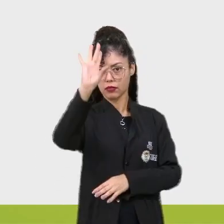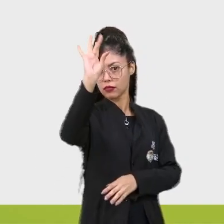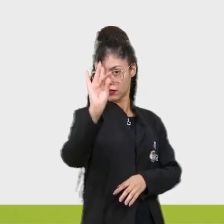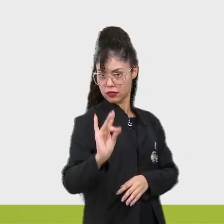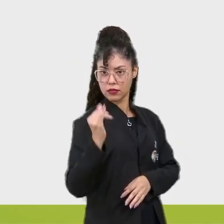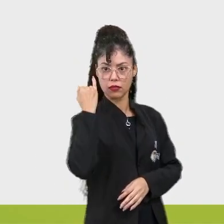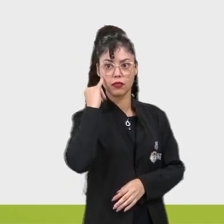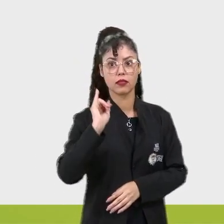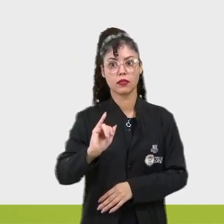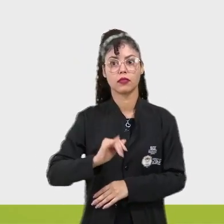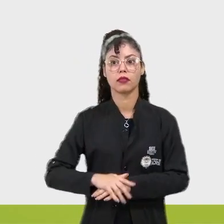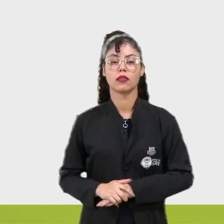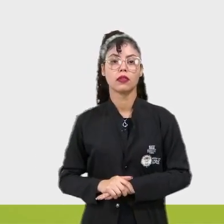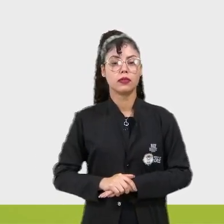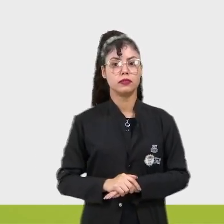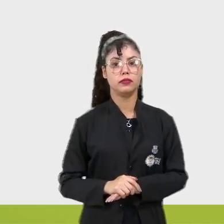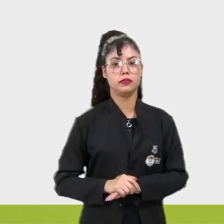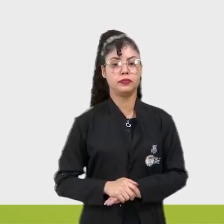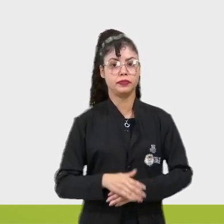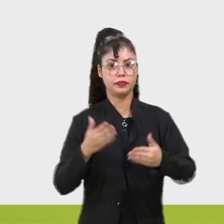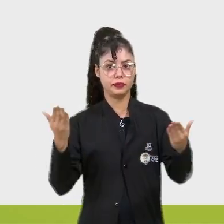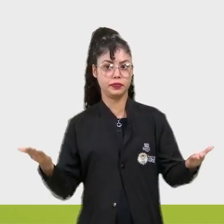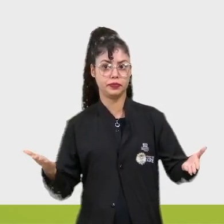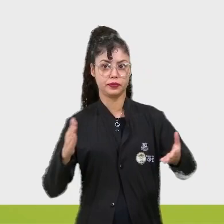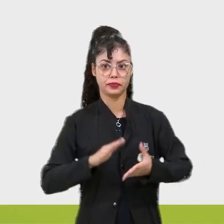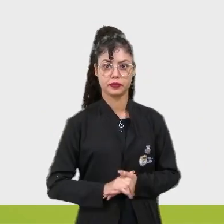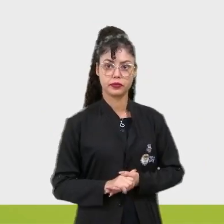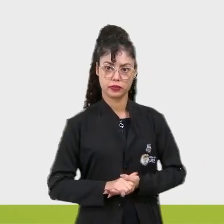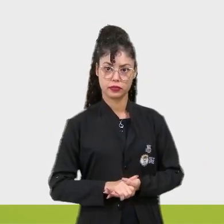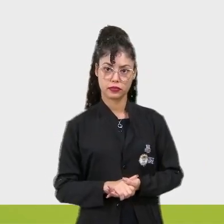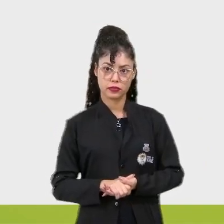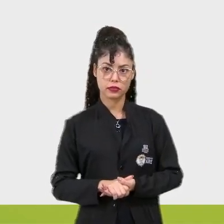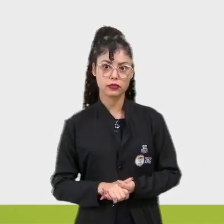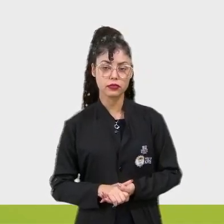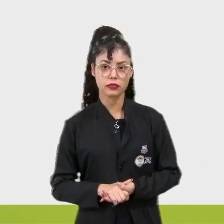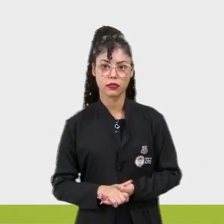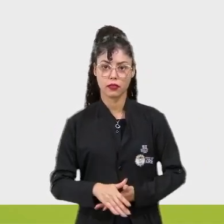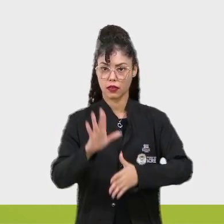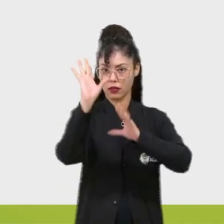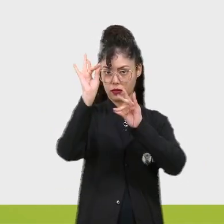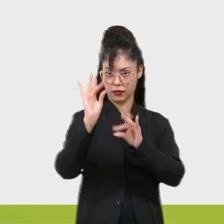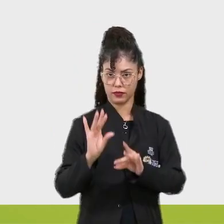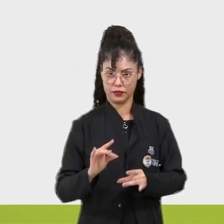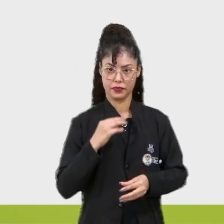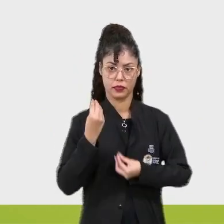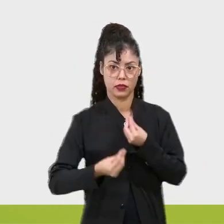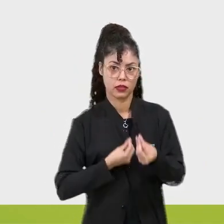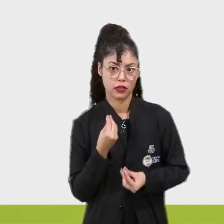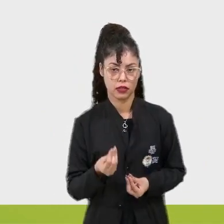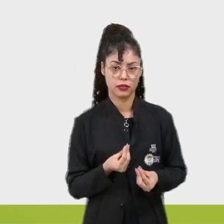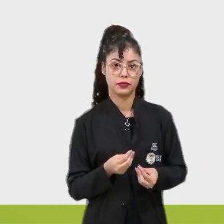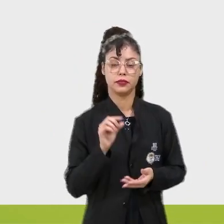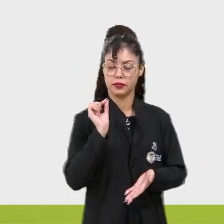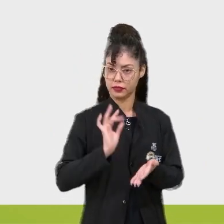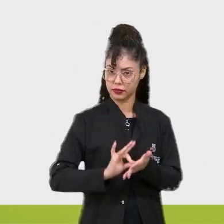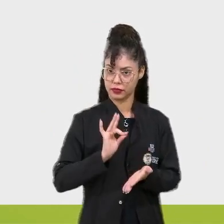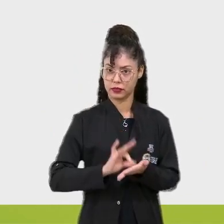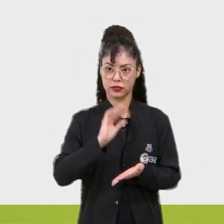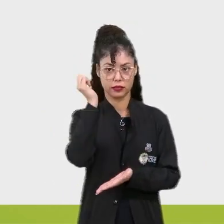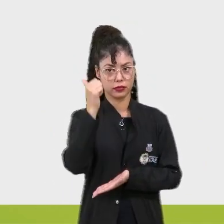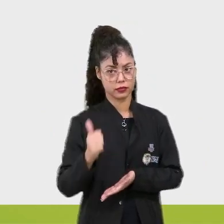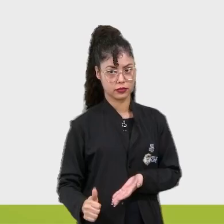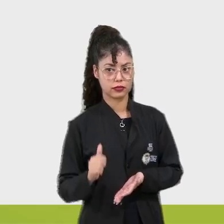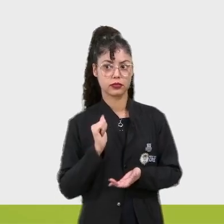explicar as suas ideias, né? Então, tem aqui um esqueminha de como que é de fato